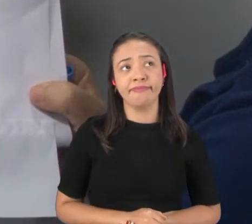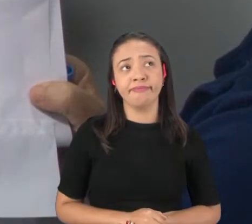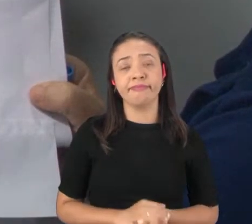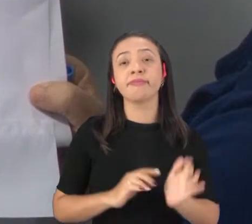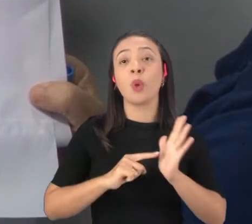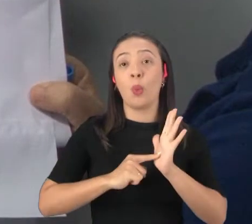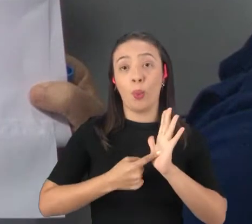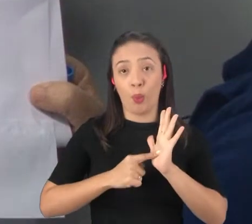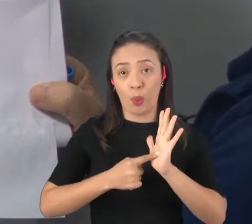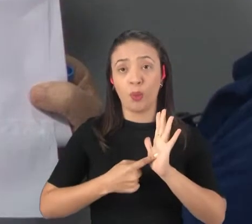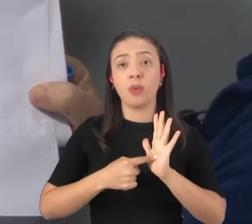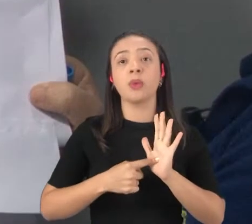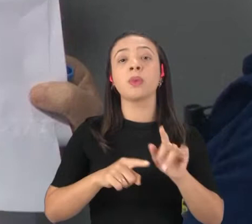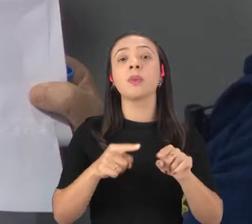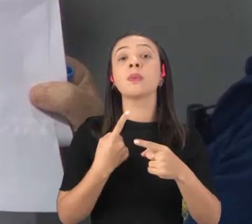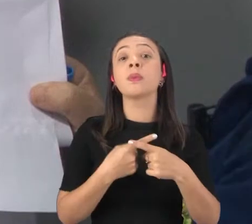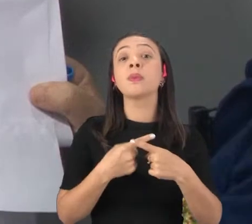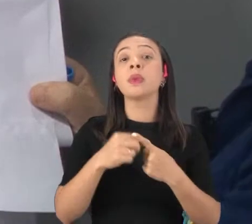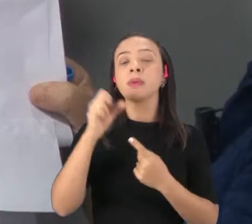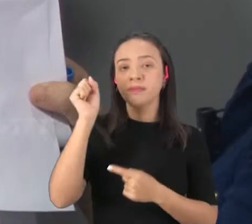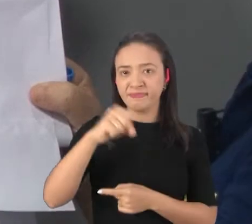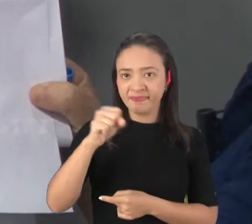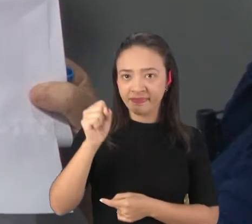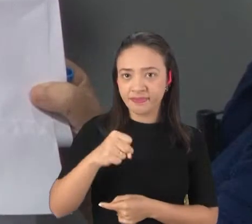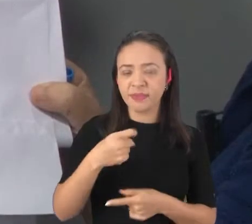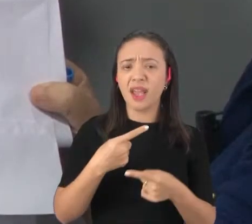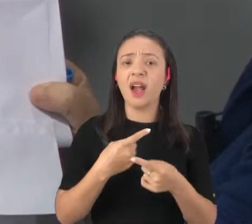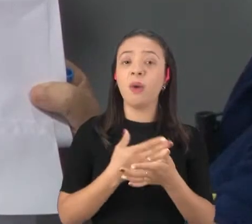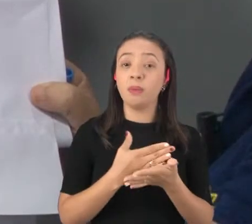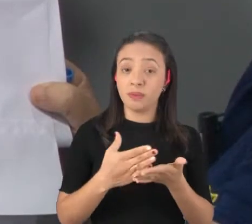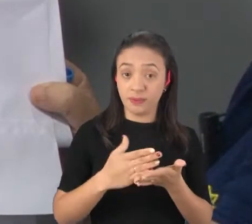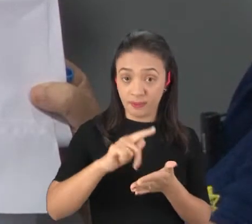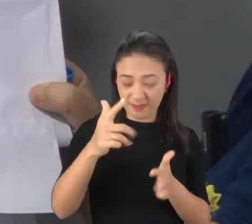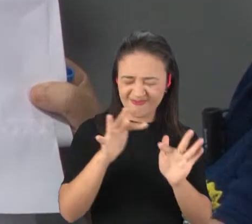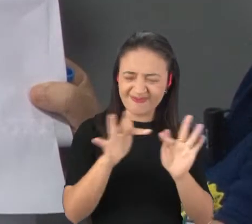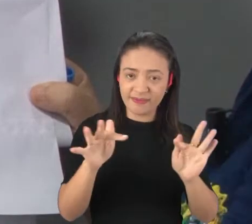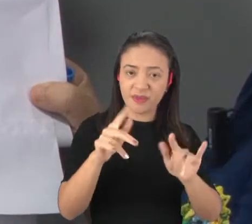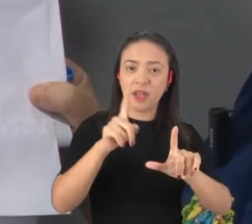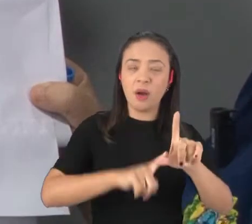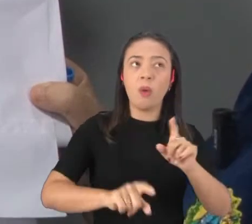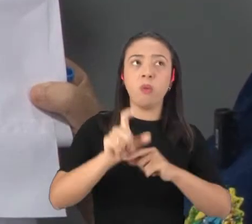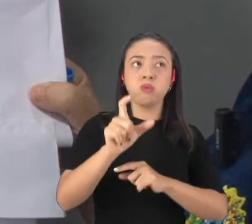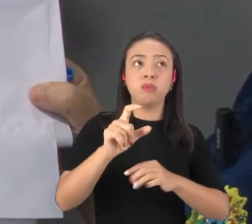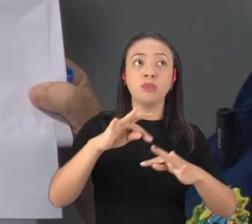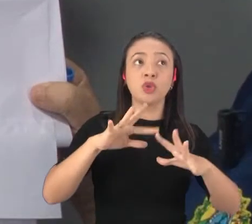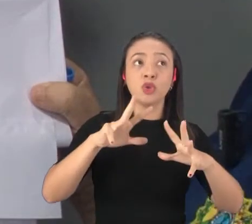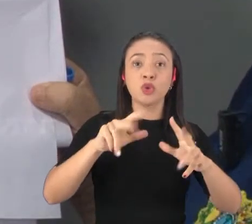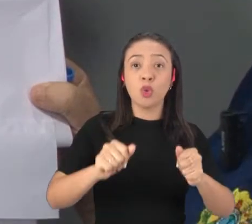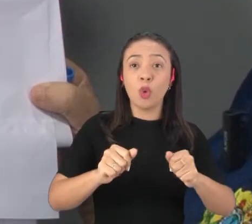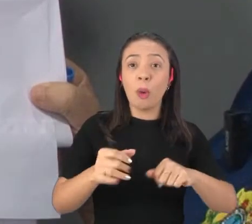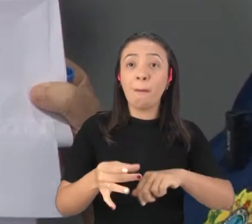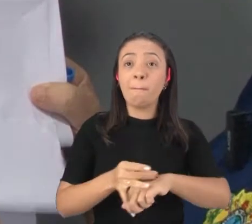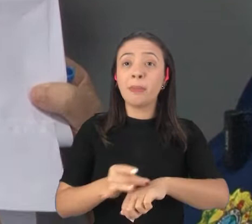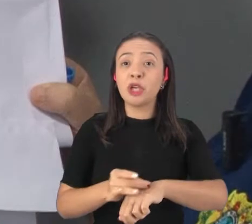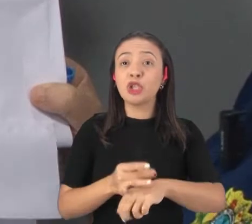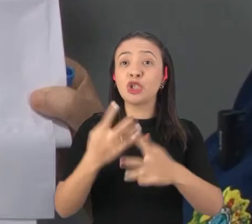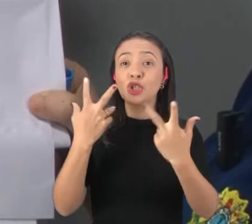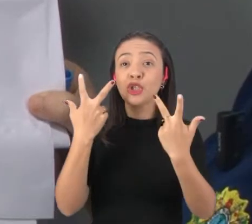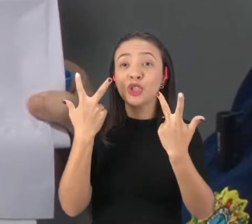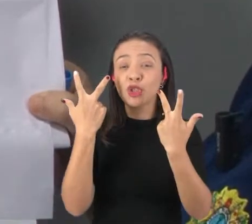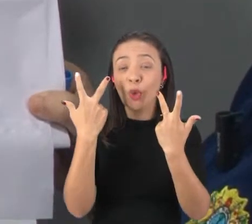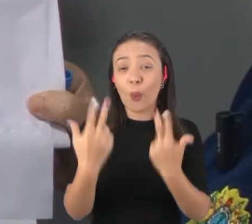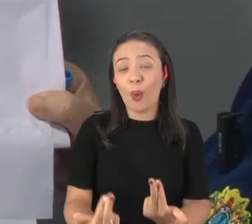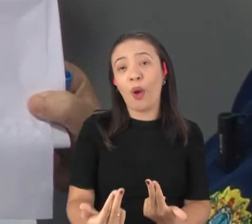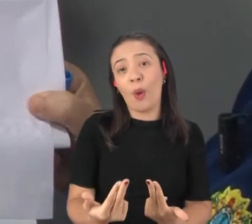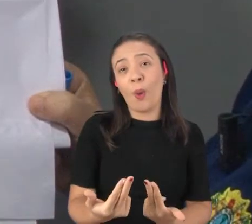uma afirmação aqui, ó. Que aí eu inicio outra frase, ó, letra maiúscula aqui, ó. Todos nasceram pretinhos como o papai.